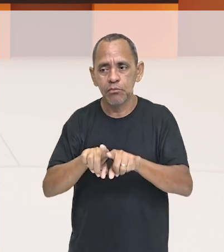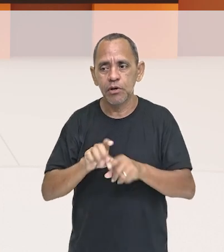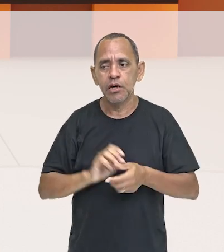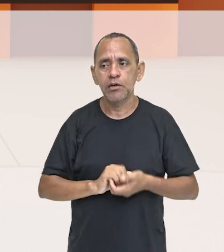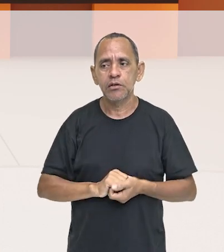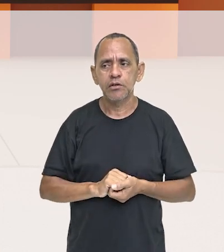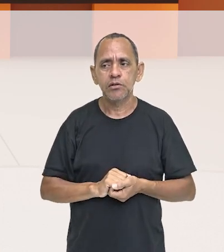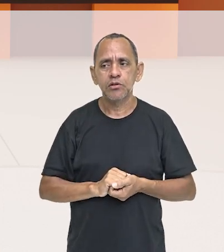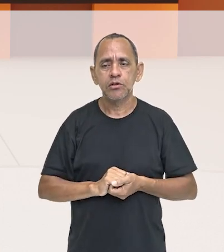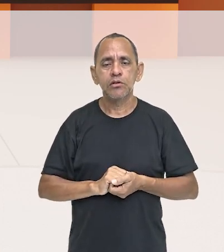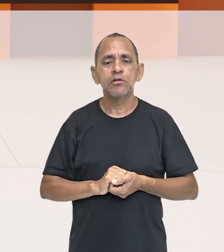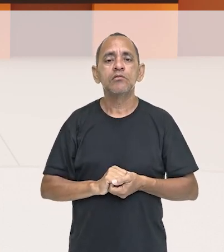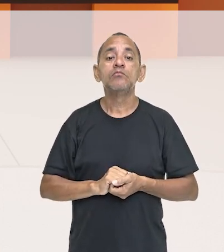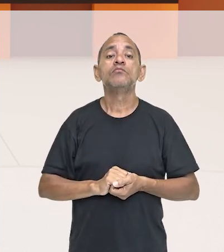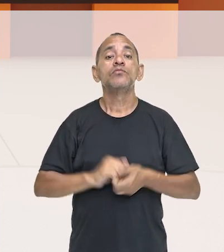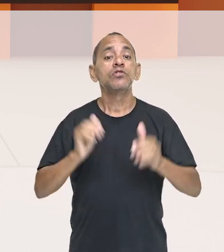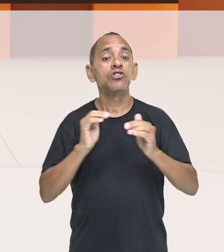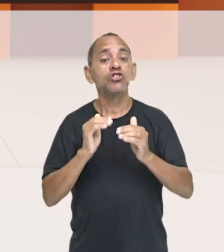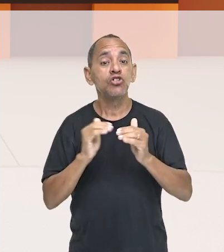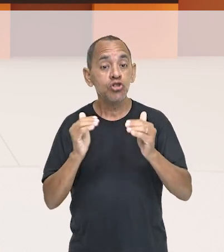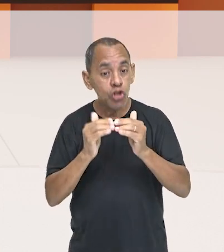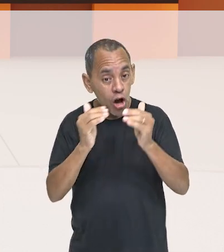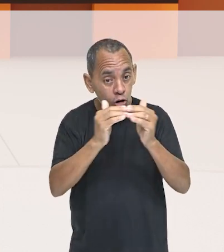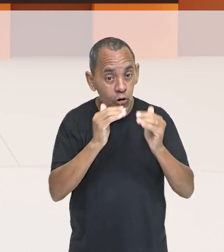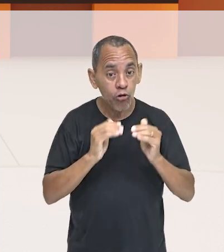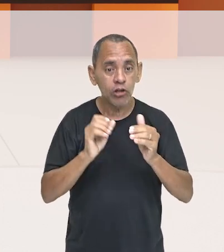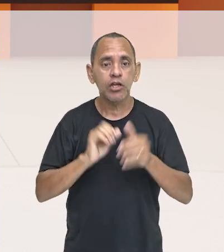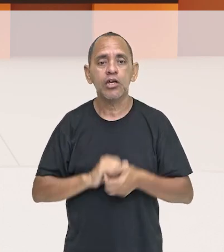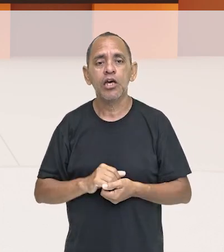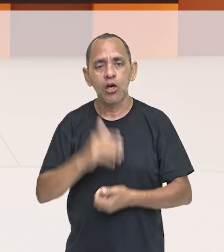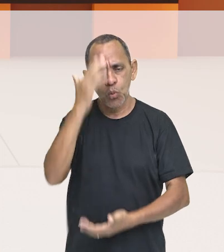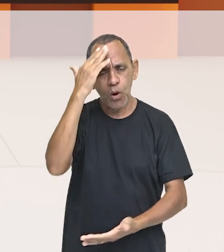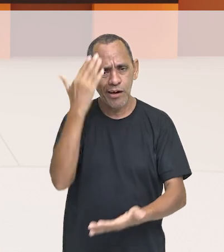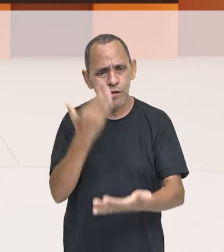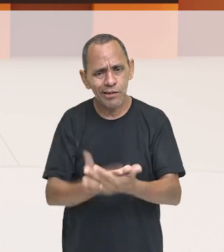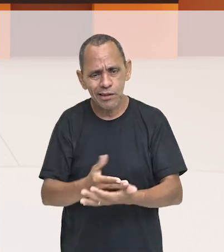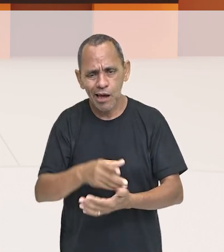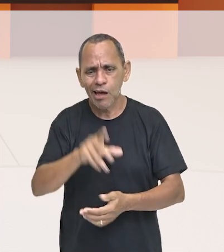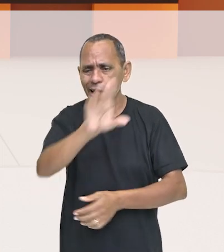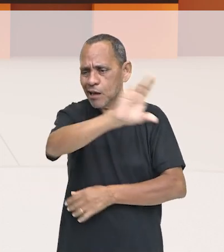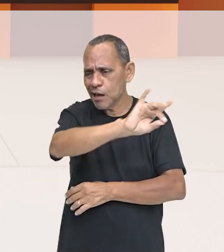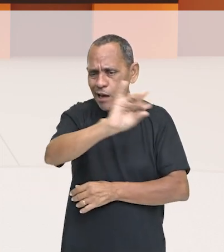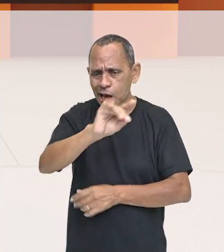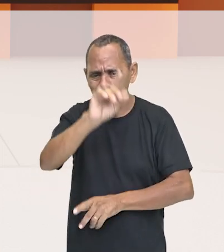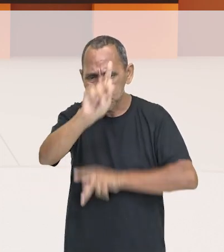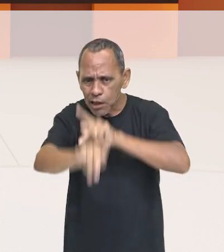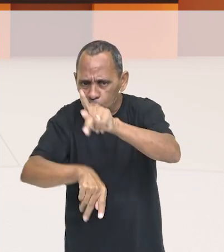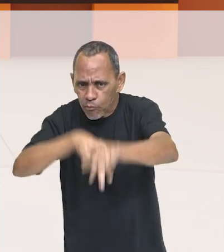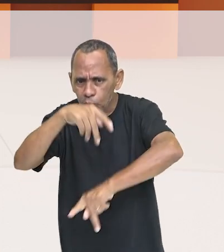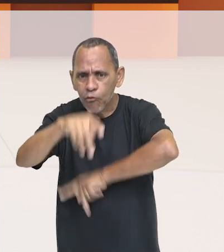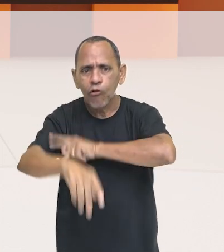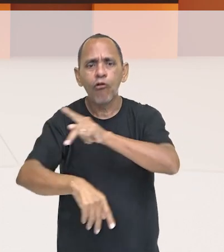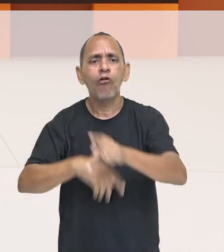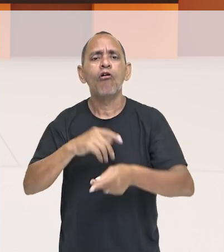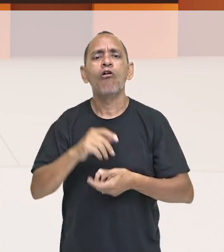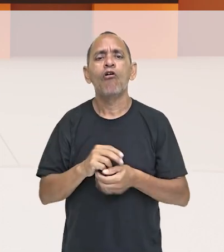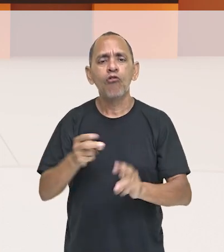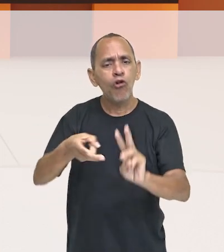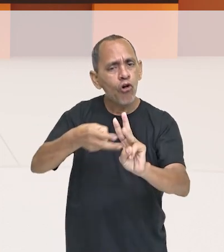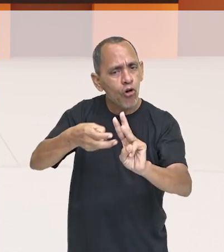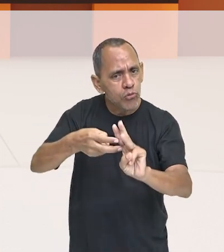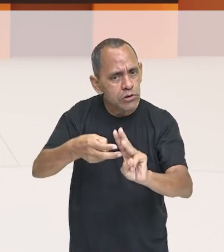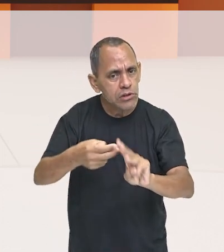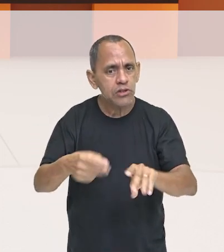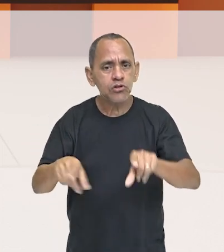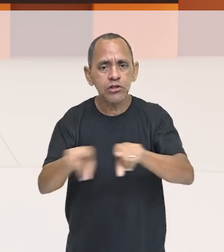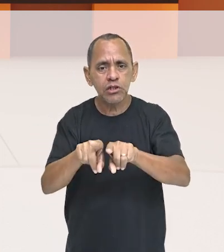com a crença de cada povo, de cada comunidade originária aqui do nosso país.